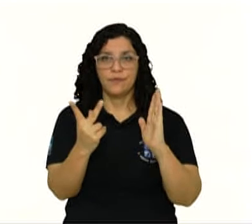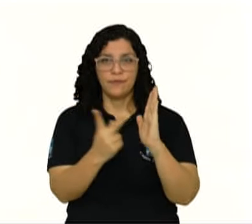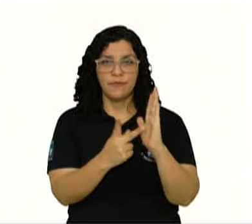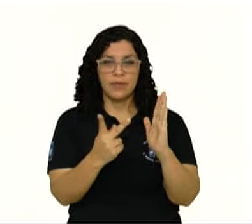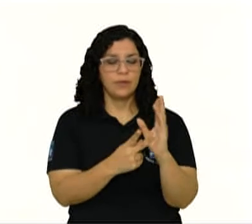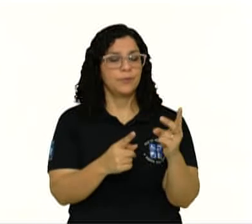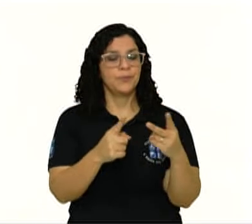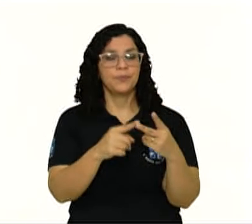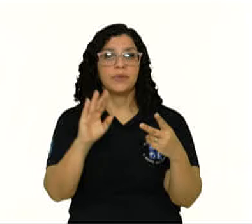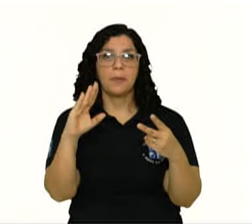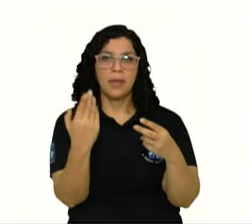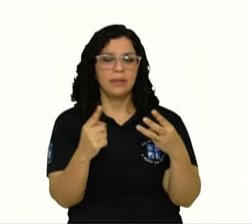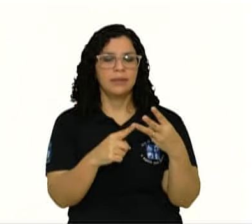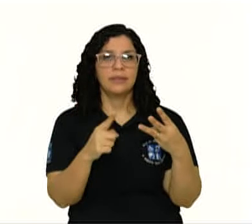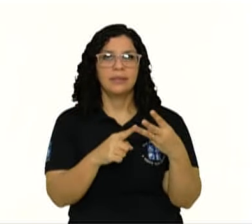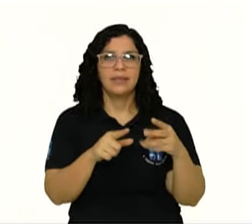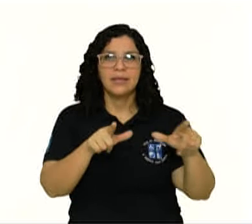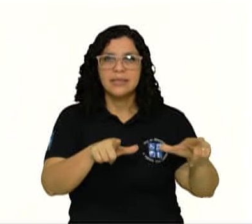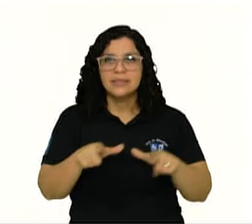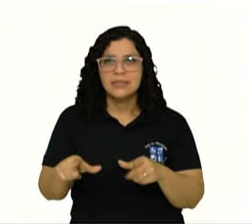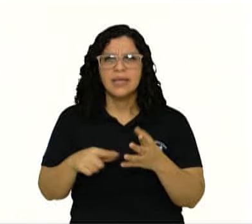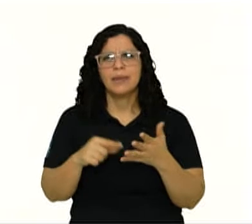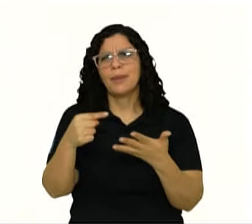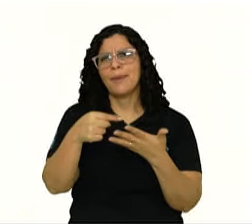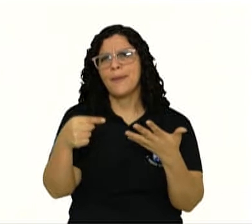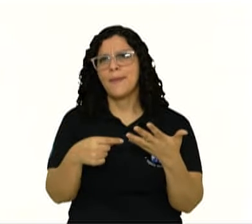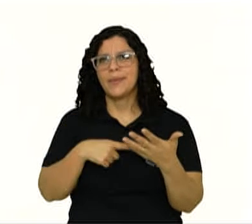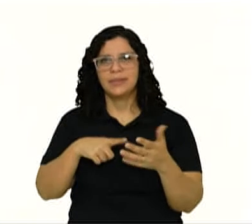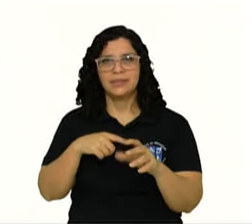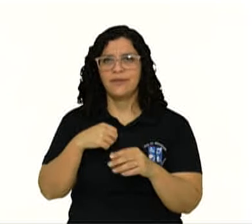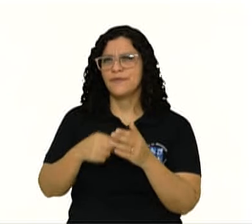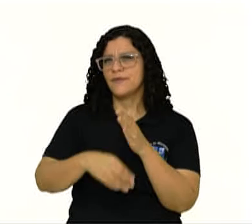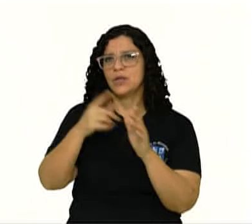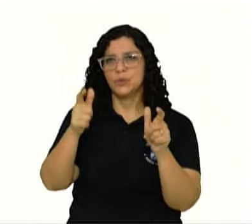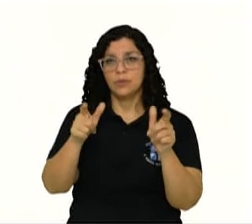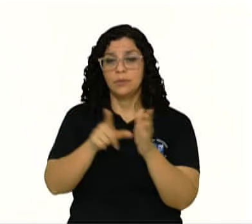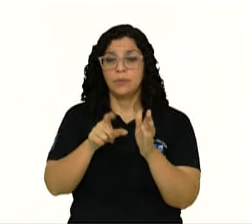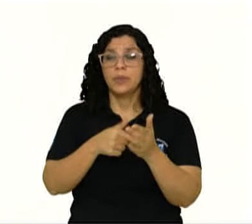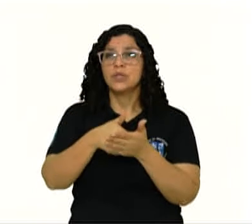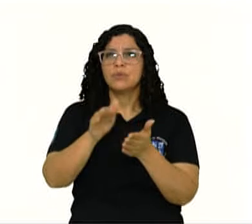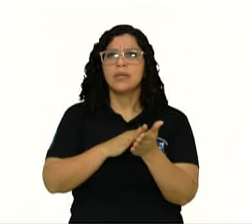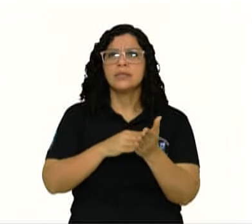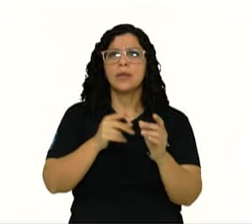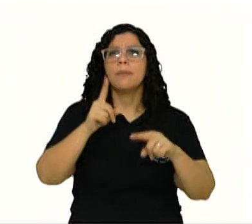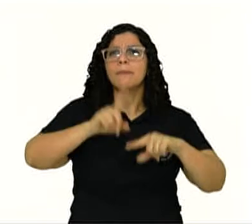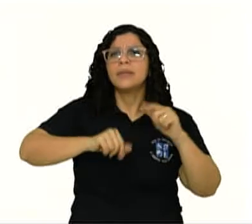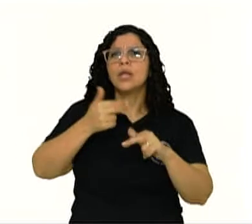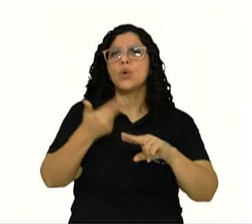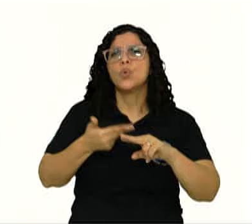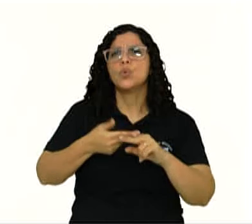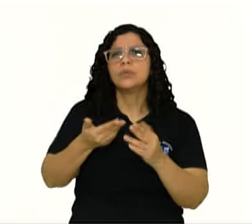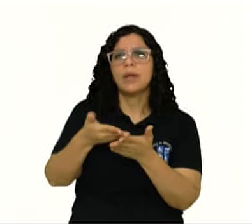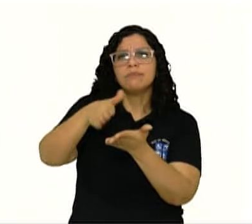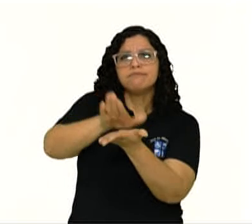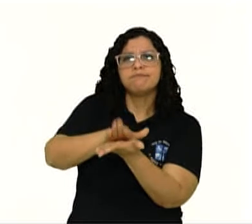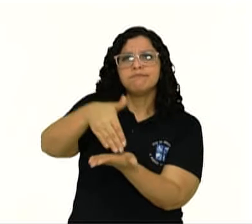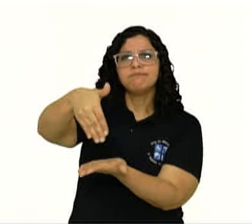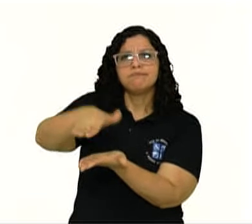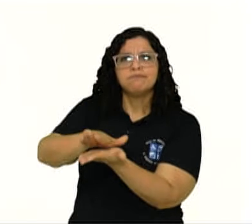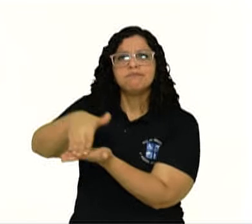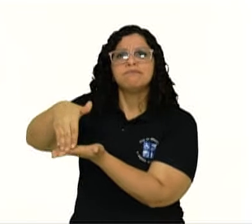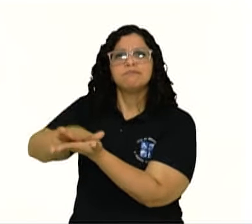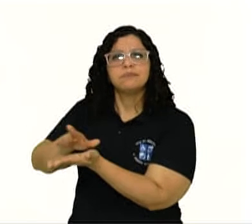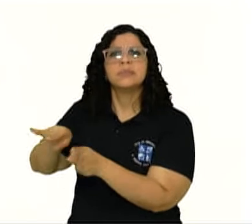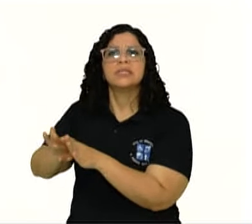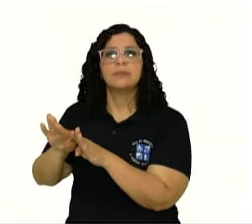a madeira, a cerâmica, entre outros. Dessa forma, a gravura pode se estender para materiais diferentes, objetos